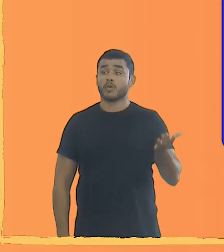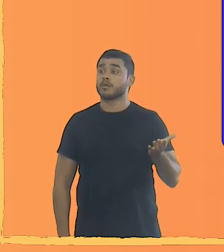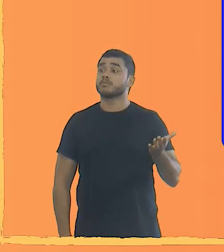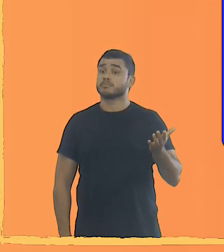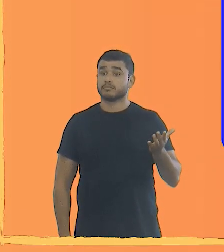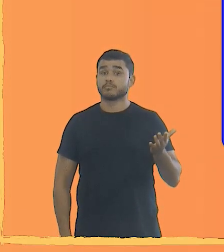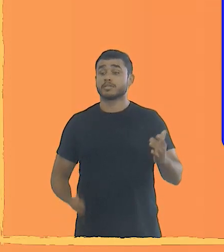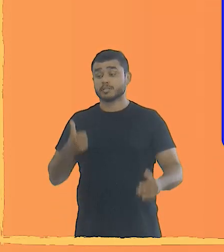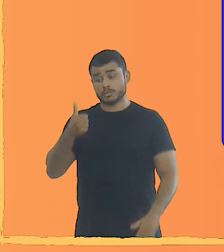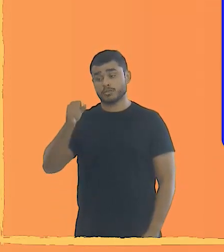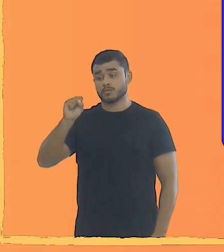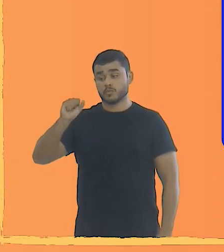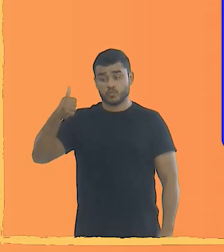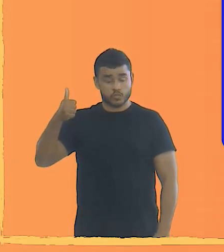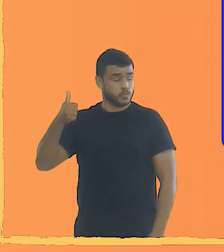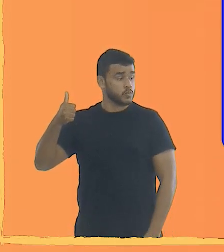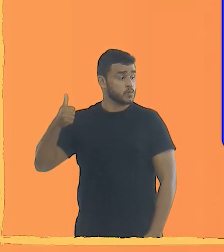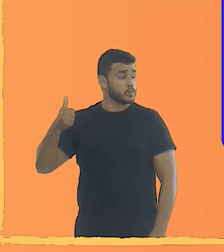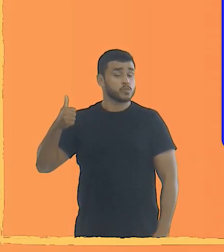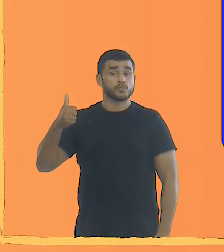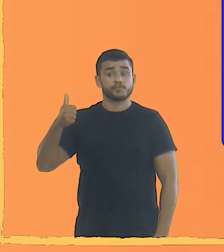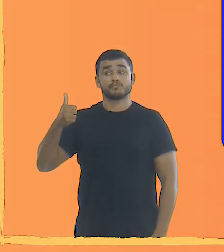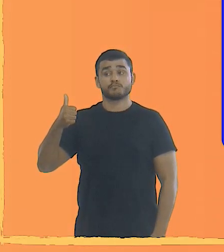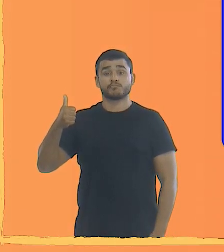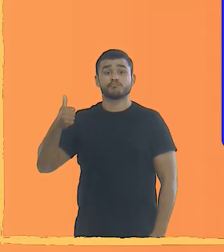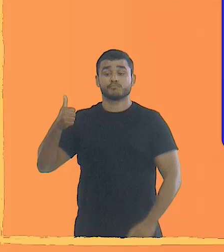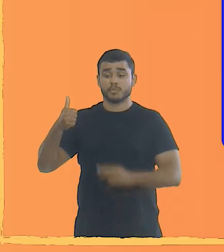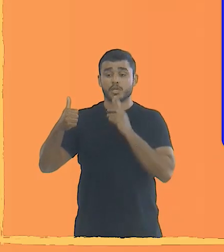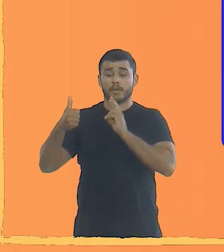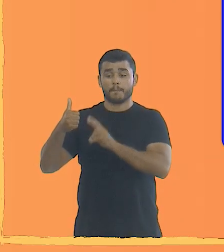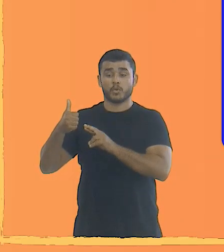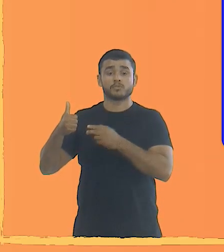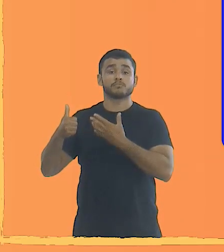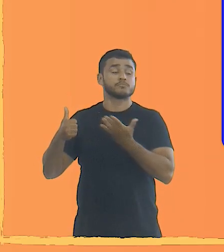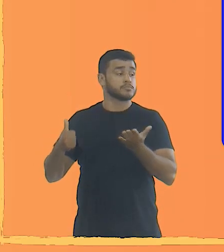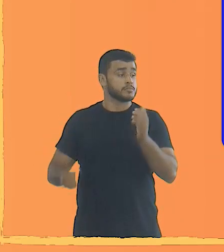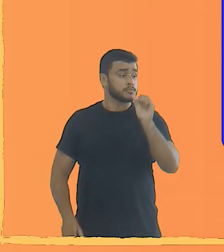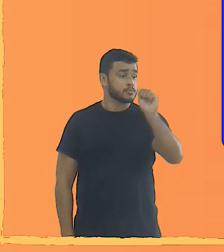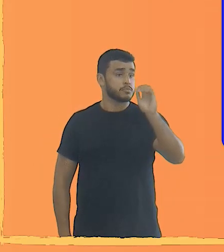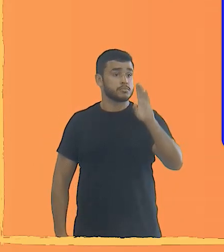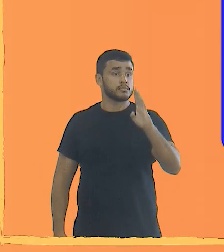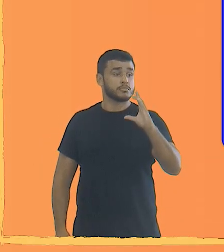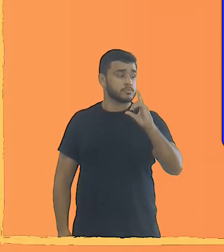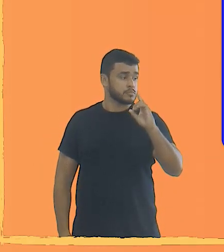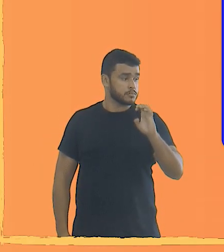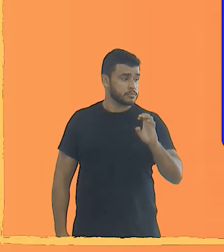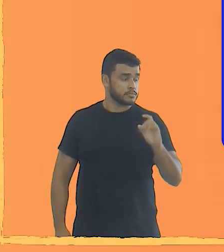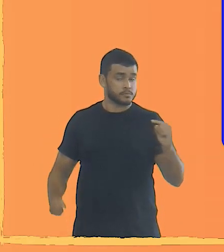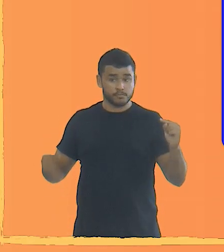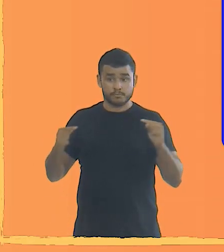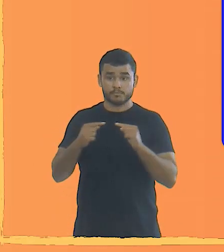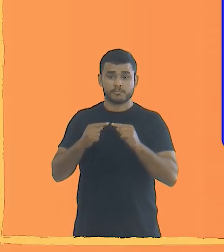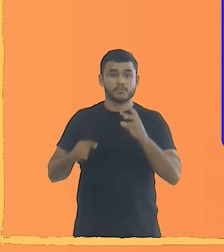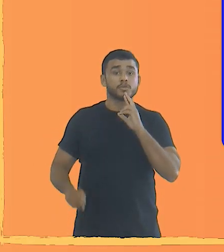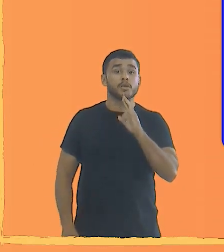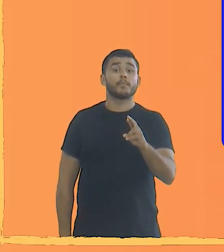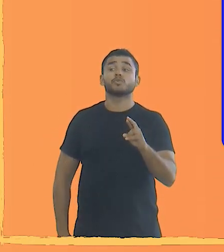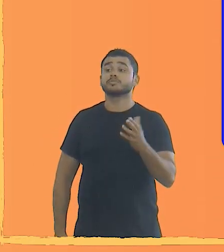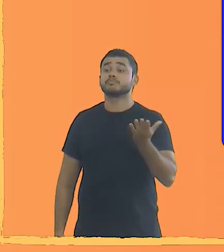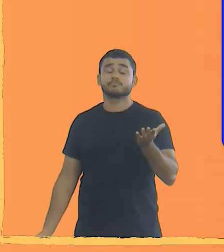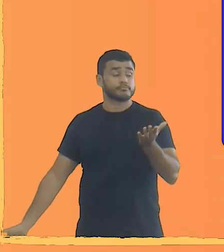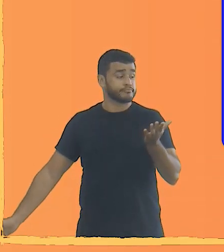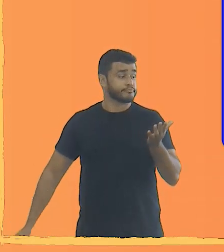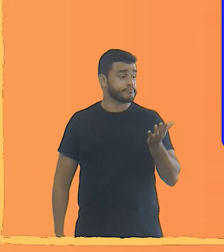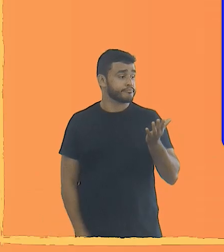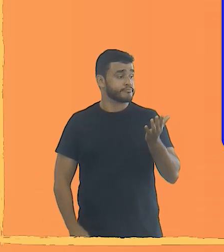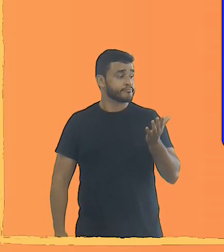181 clientes. Então a resposta da questão seria 181. Essa é a resposta. Item, vamos ver qual